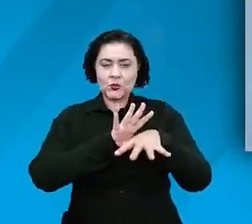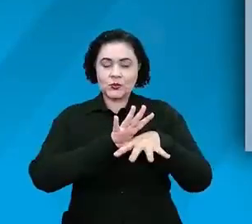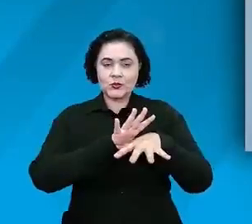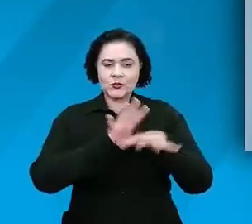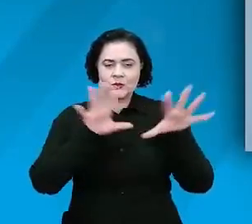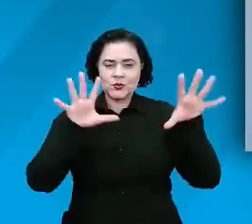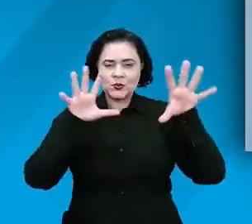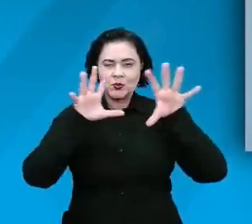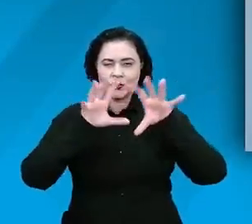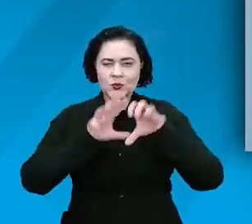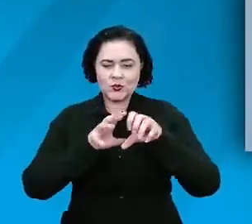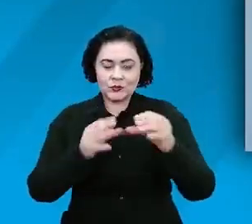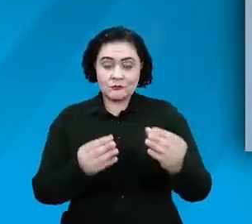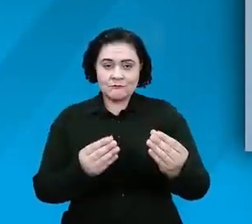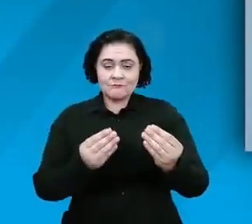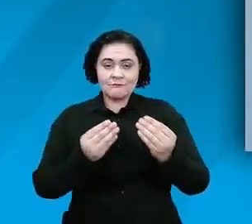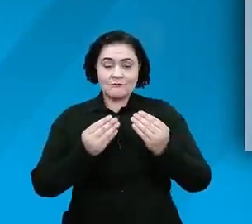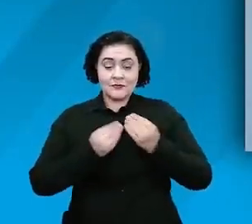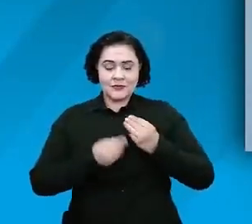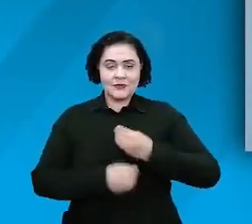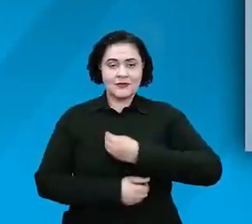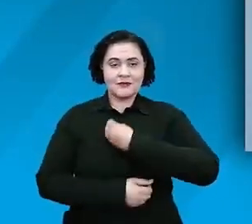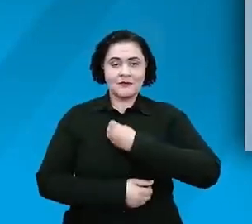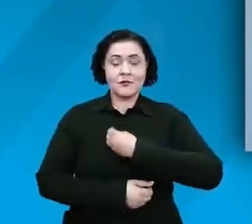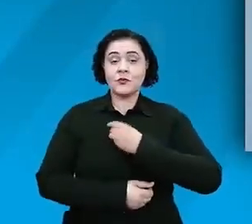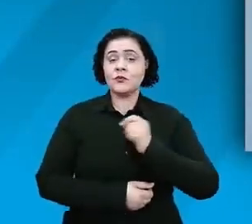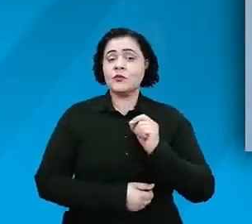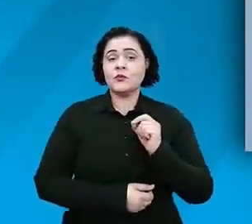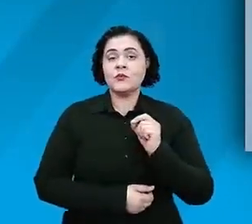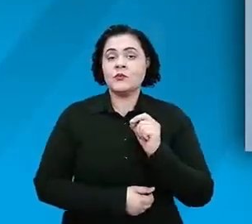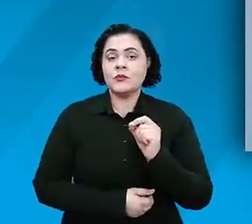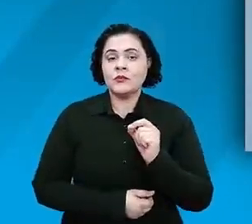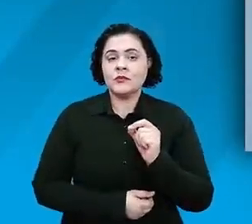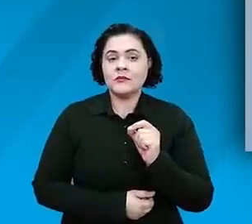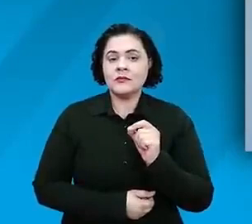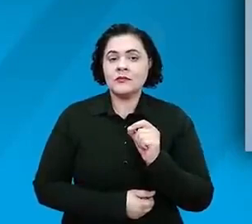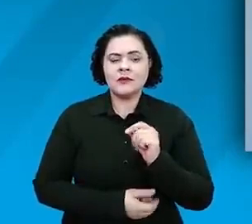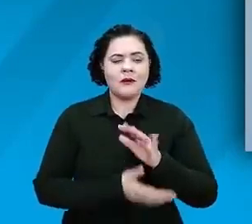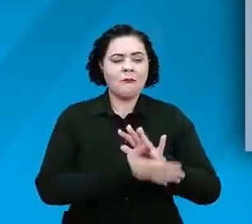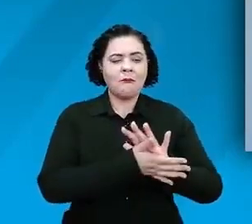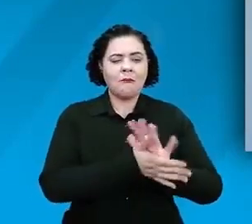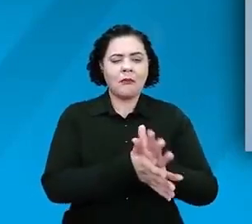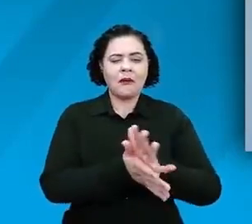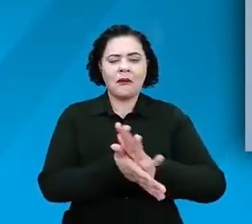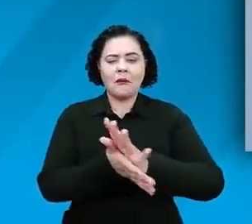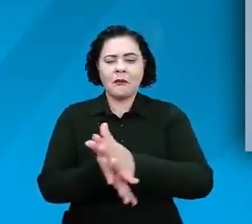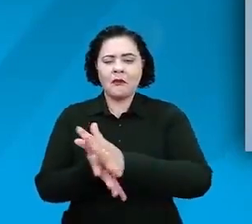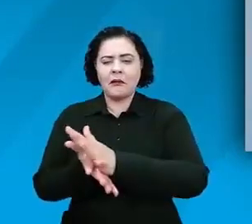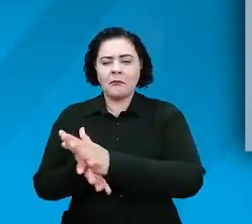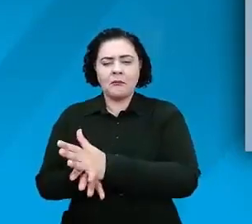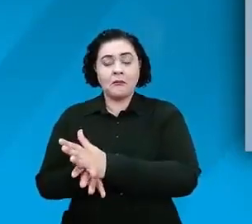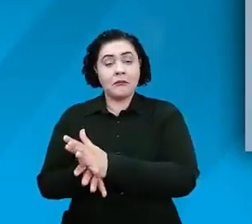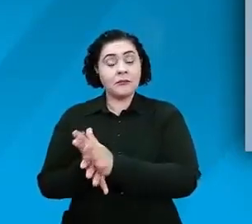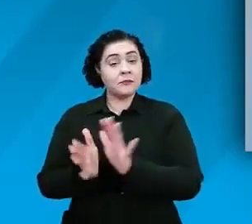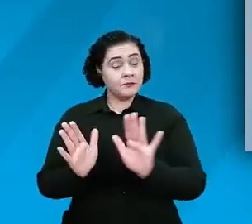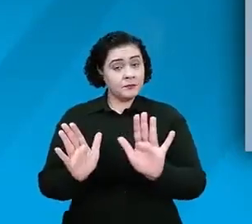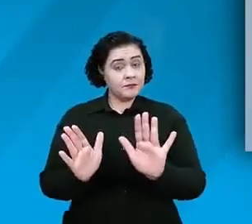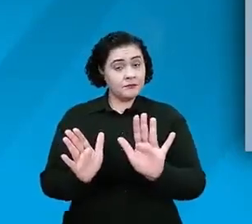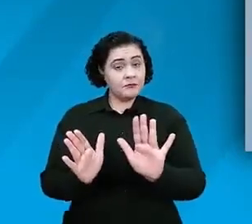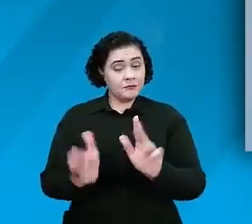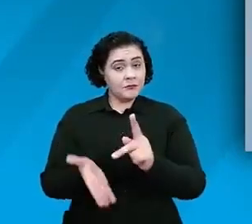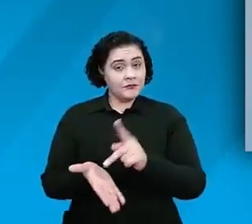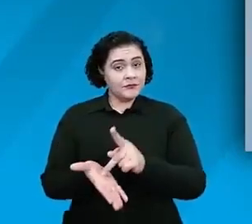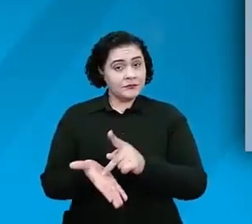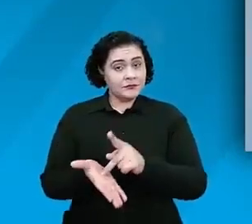e vem fazendo nas nossas vidas o estrago que vem fazendo. É certo que